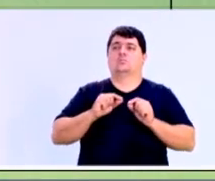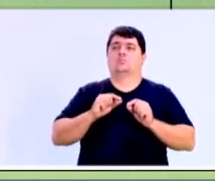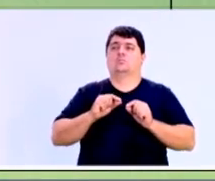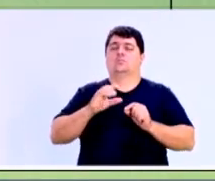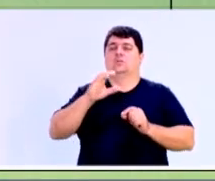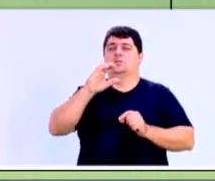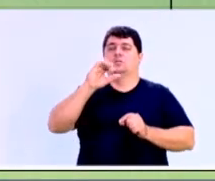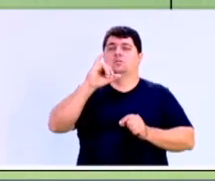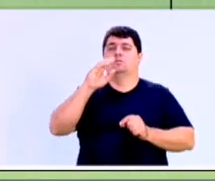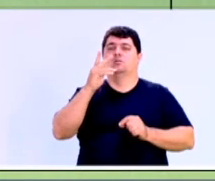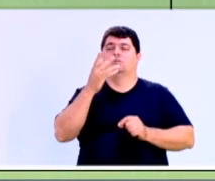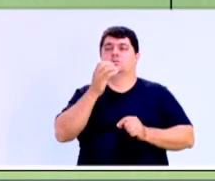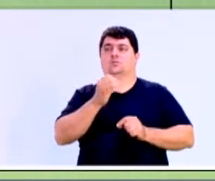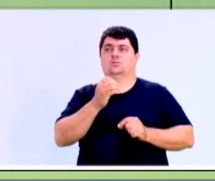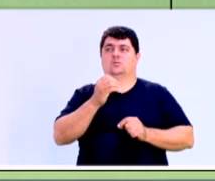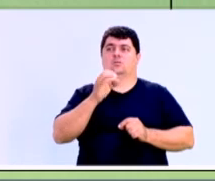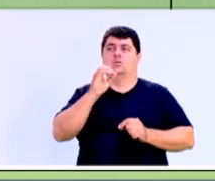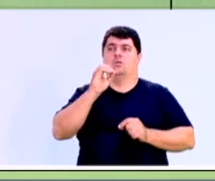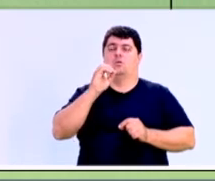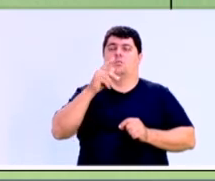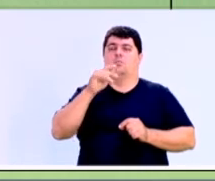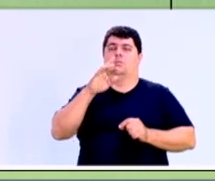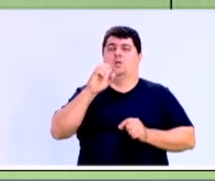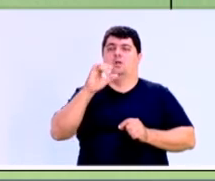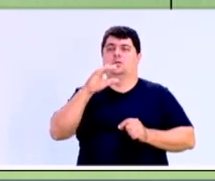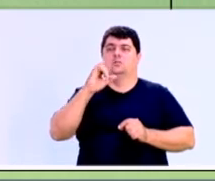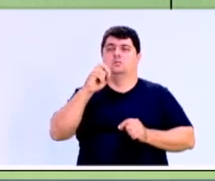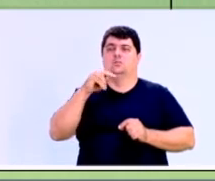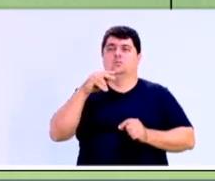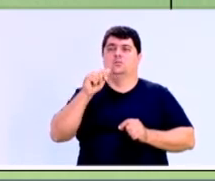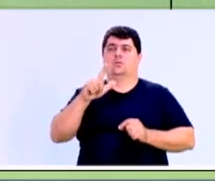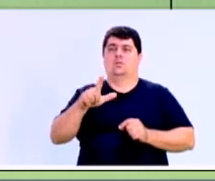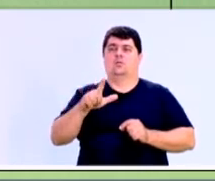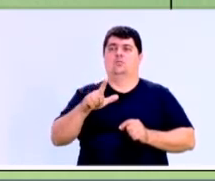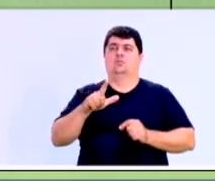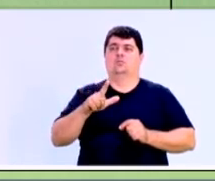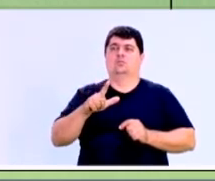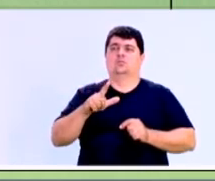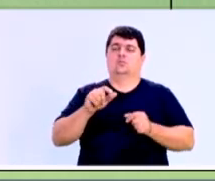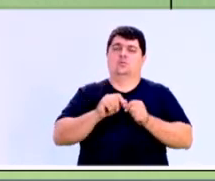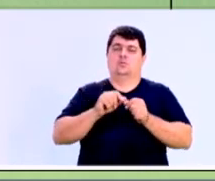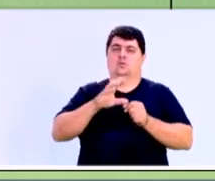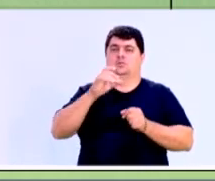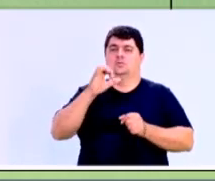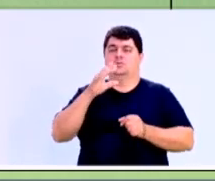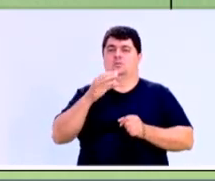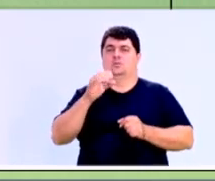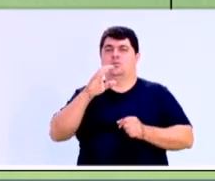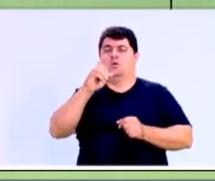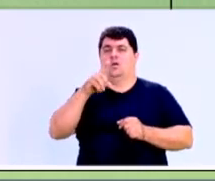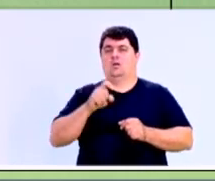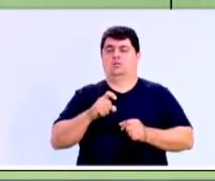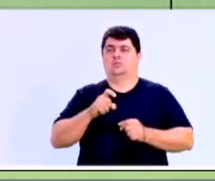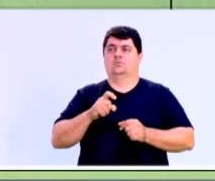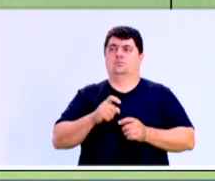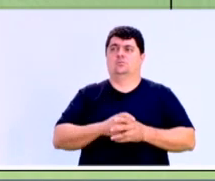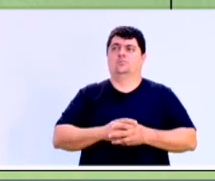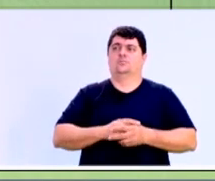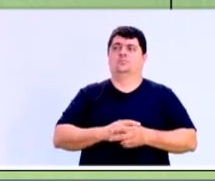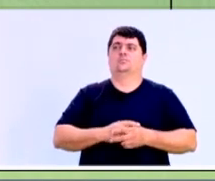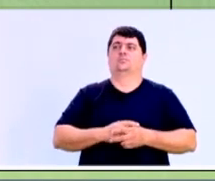calcular o ciclo operacional e o ciclo de caixa. Correto? Então, vamos